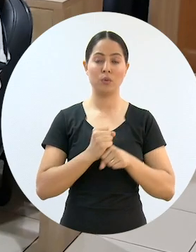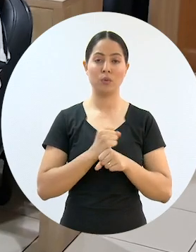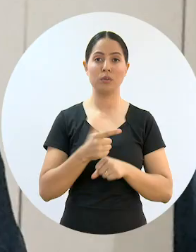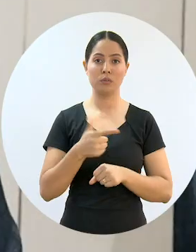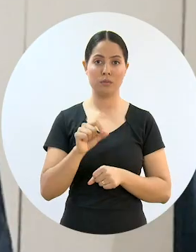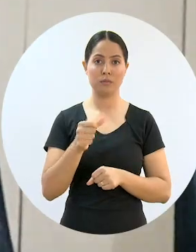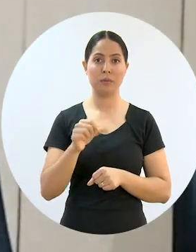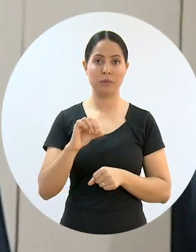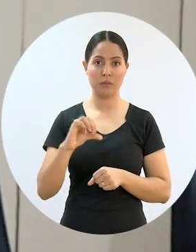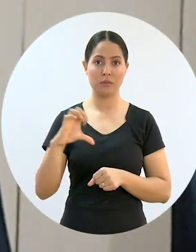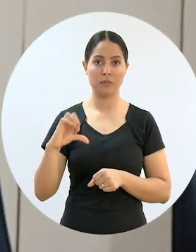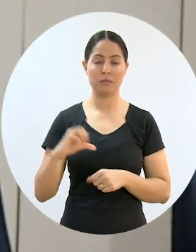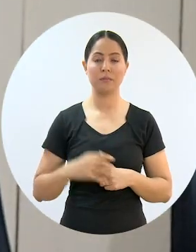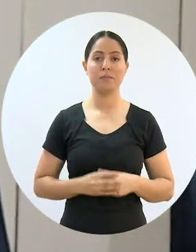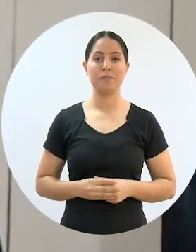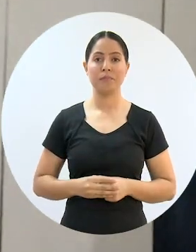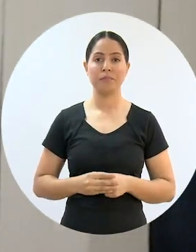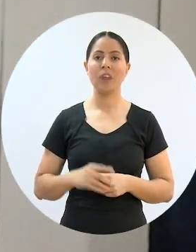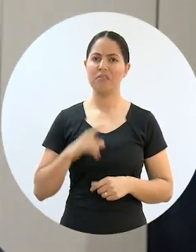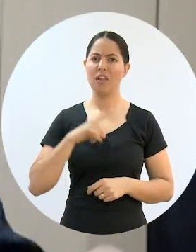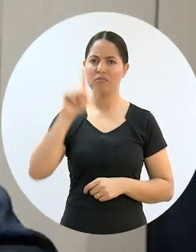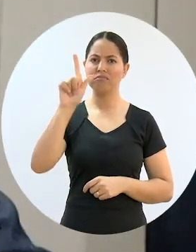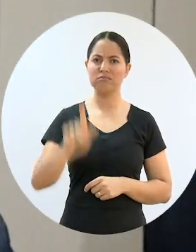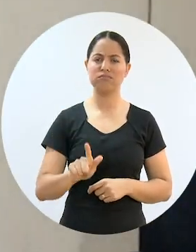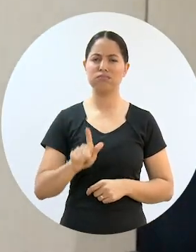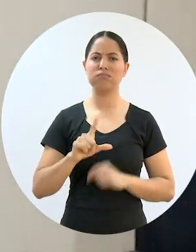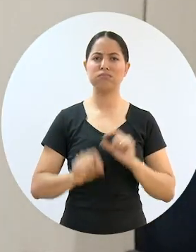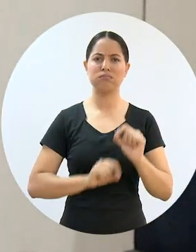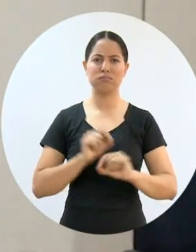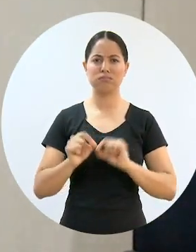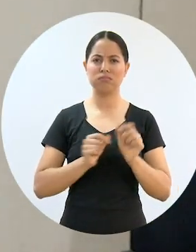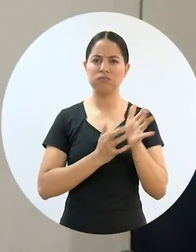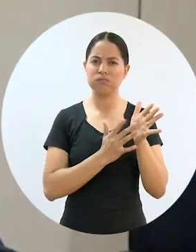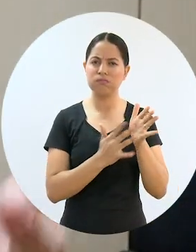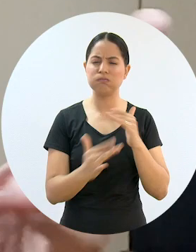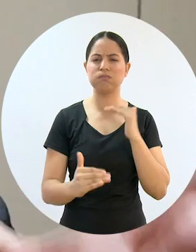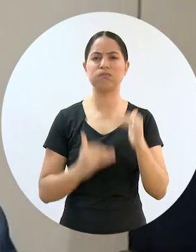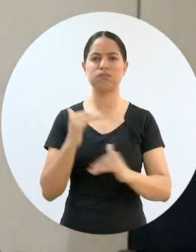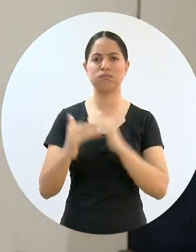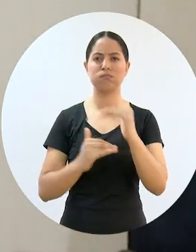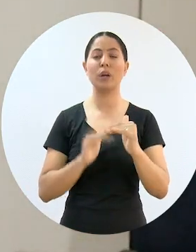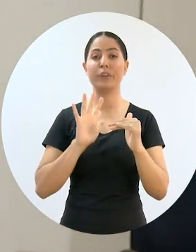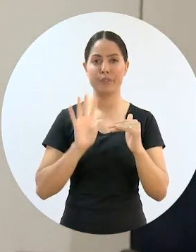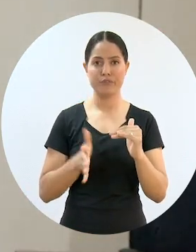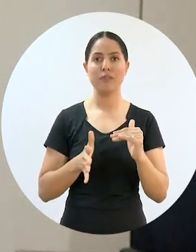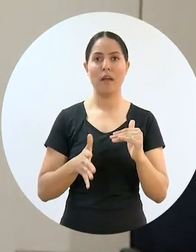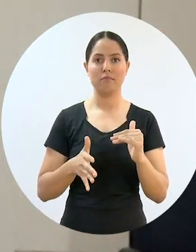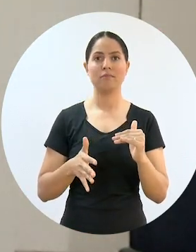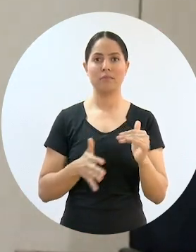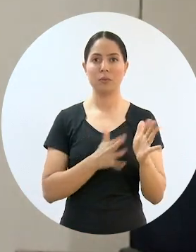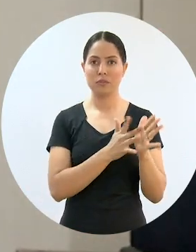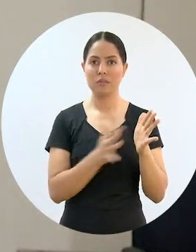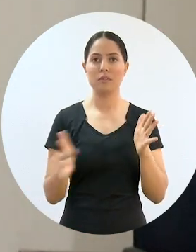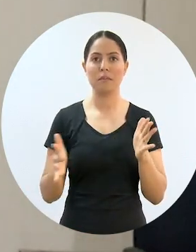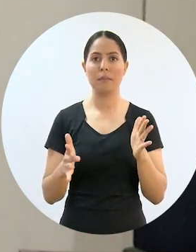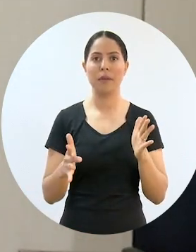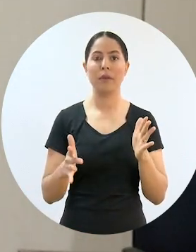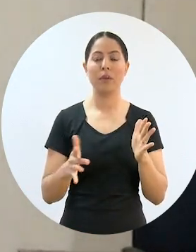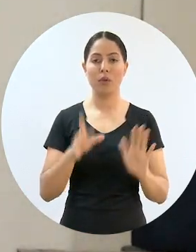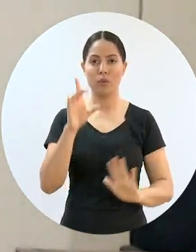2009. Encontramos essa gestão que assumiu grandes avanços no processo